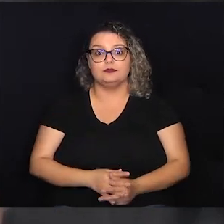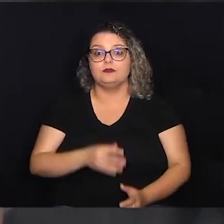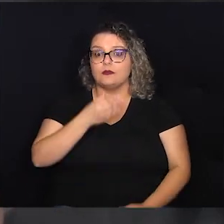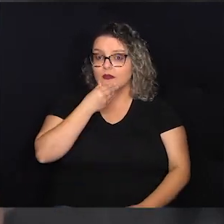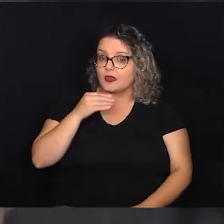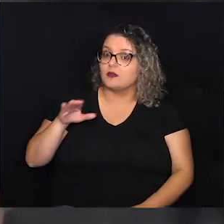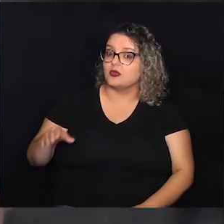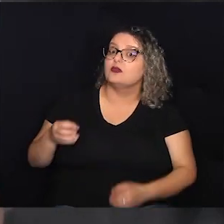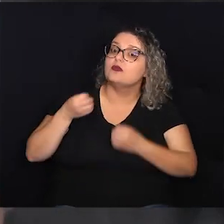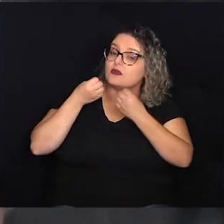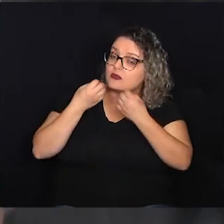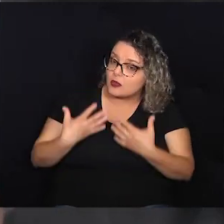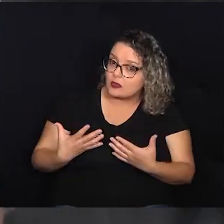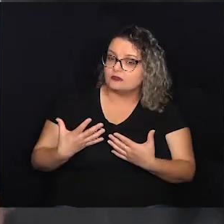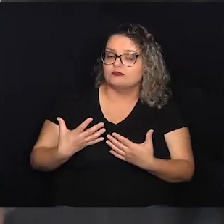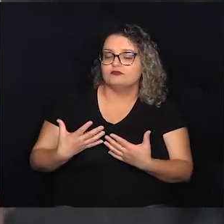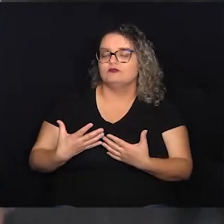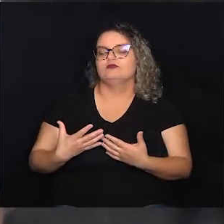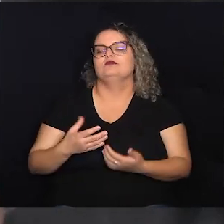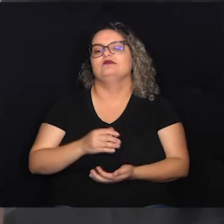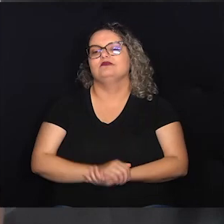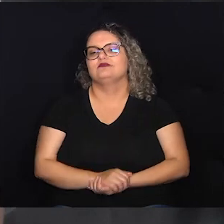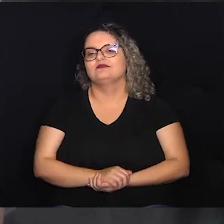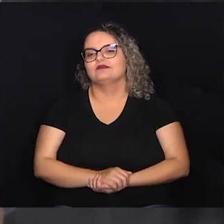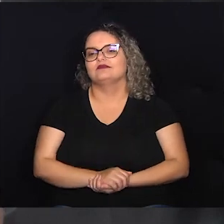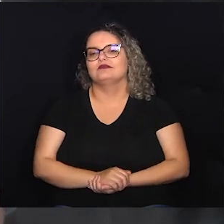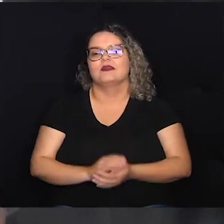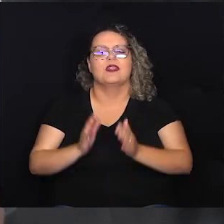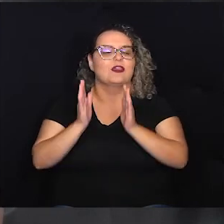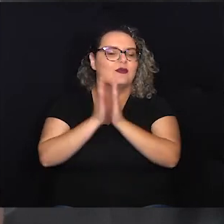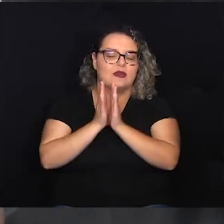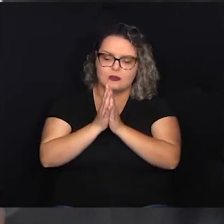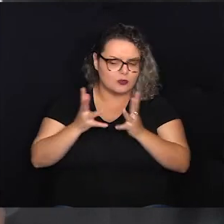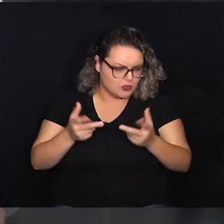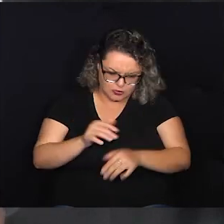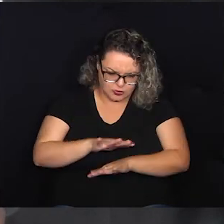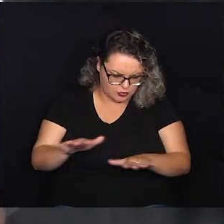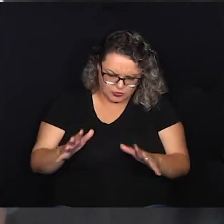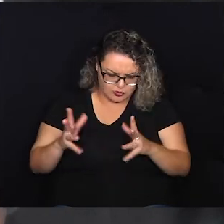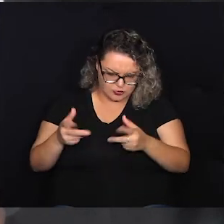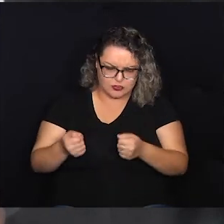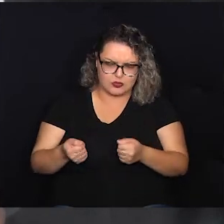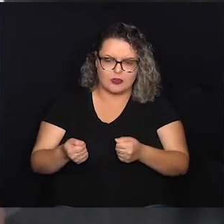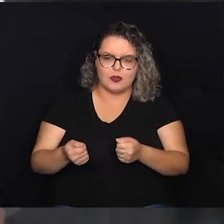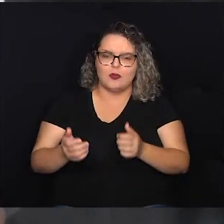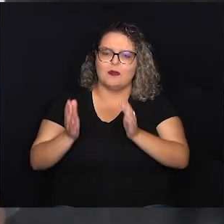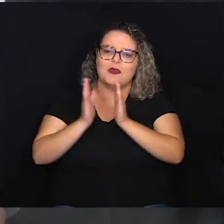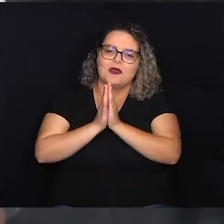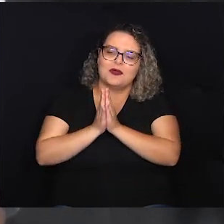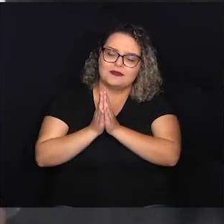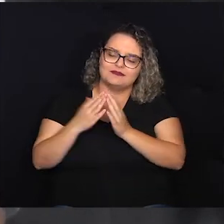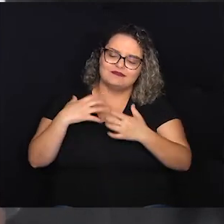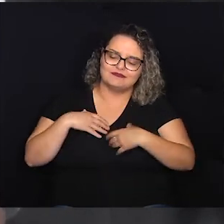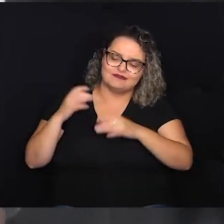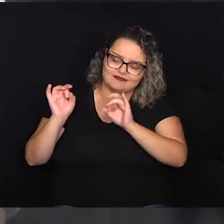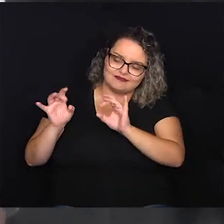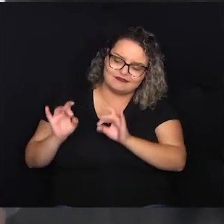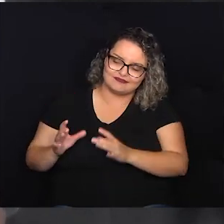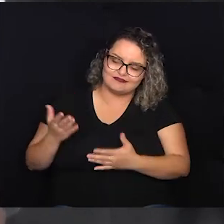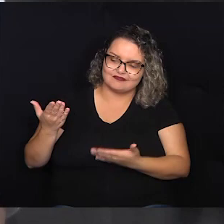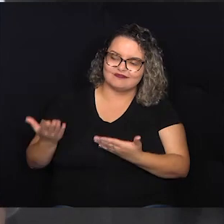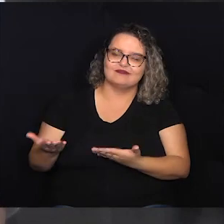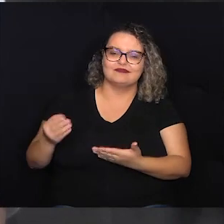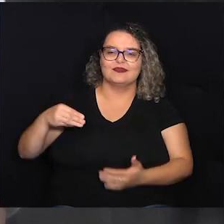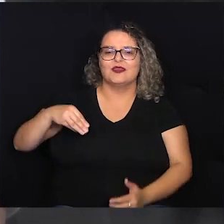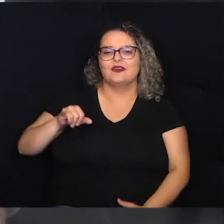bom, um menino que eu oro por todos eles, Sim. mas de uma maneira especial